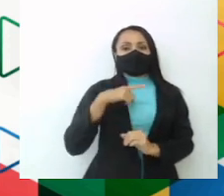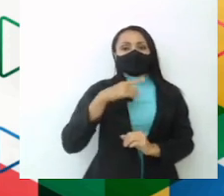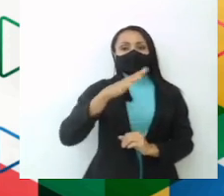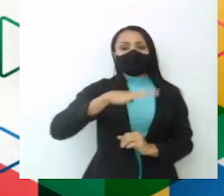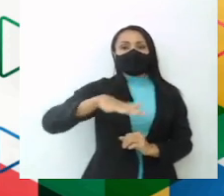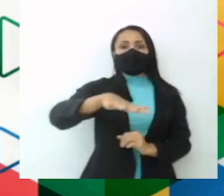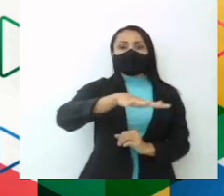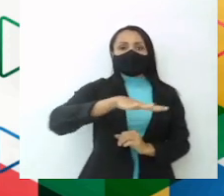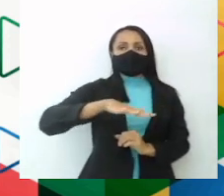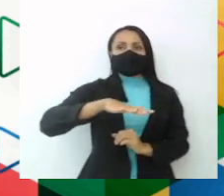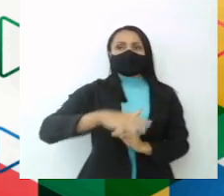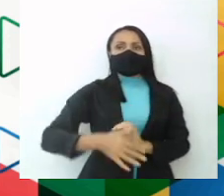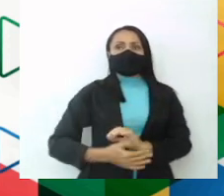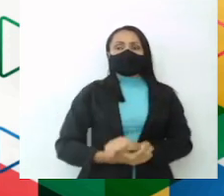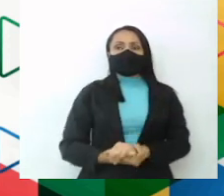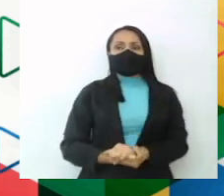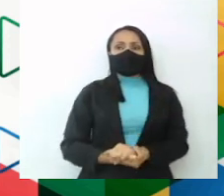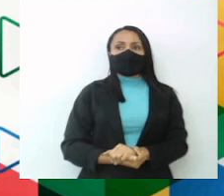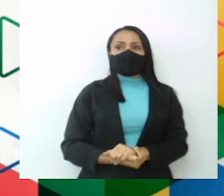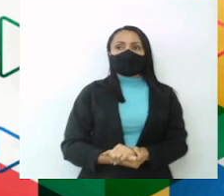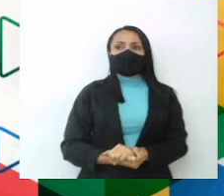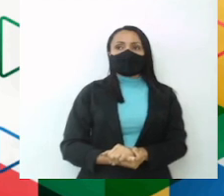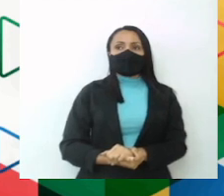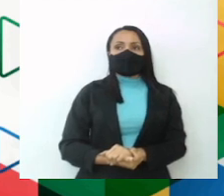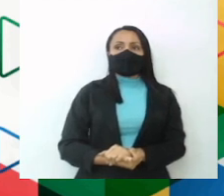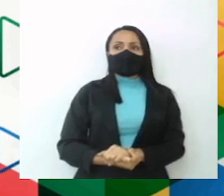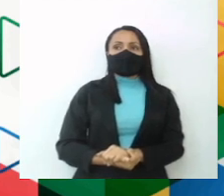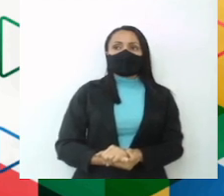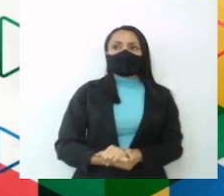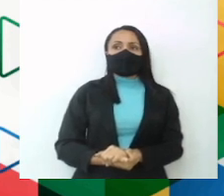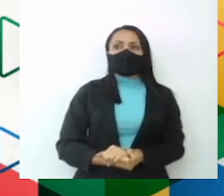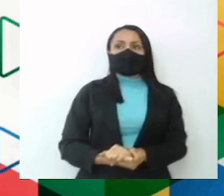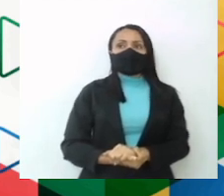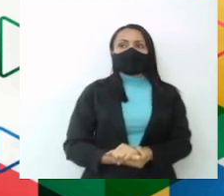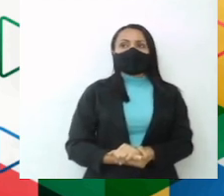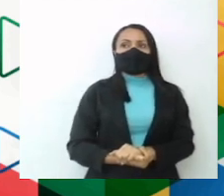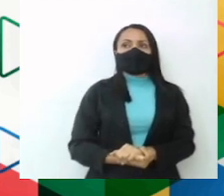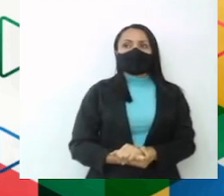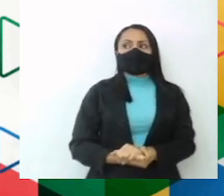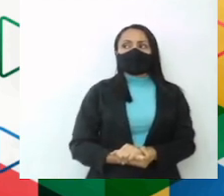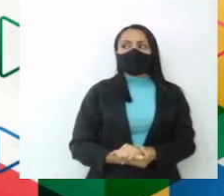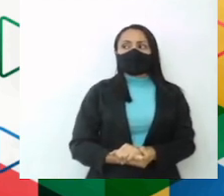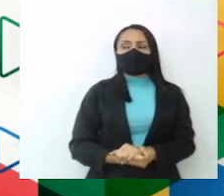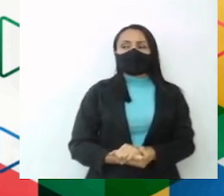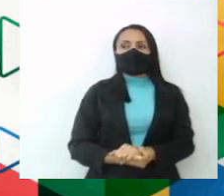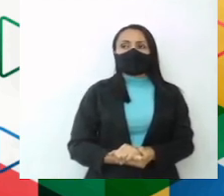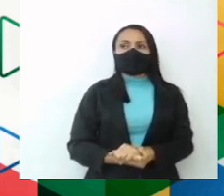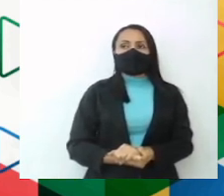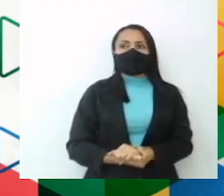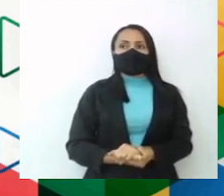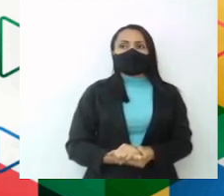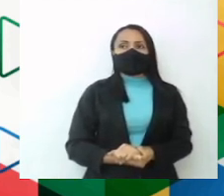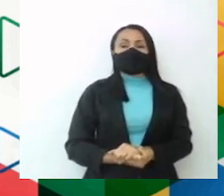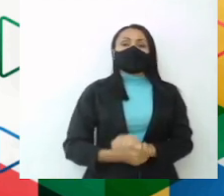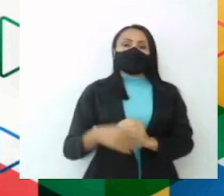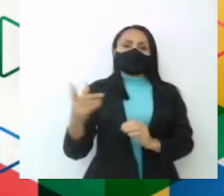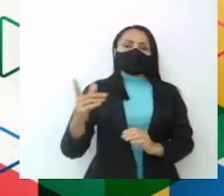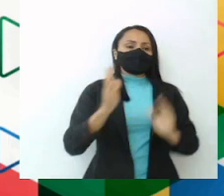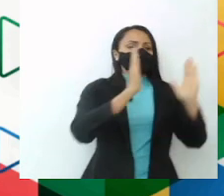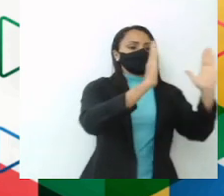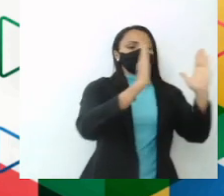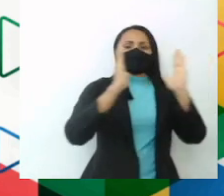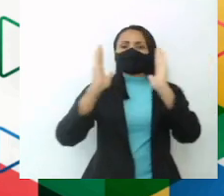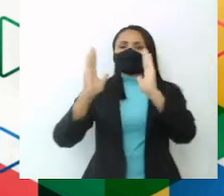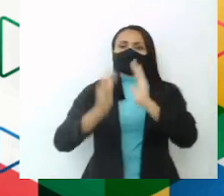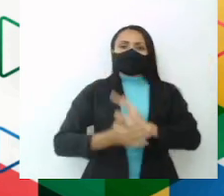a coluna da área, e a gente tem a coluna aqui da energia, que é dado em watts. Beleza? Agora,